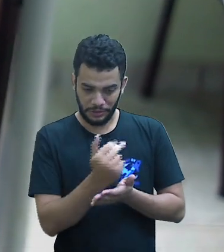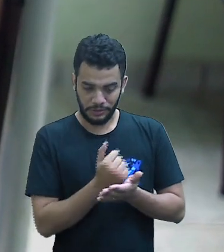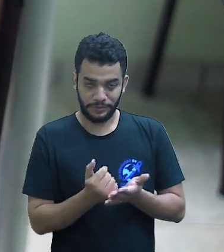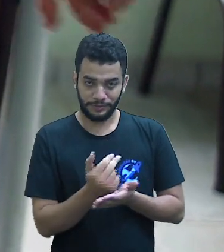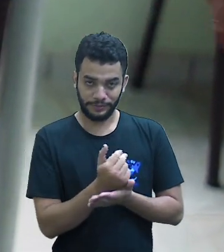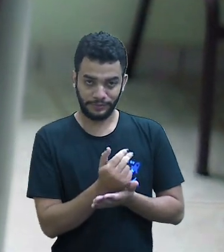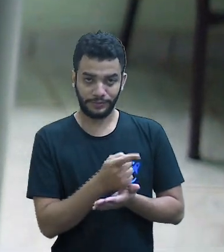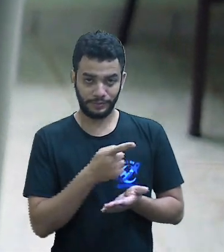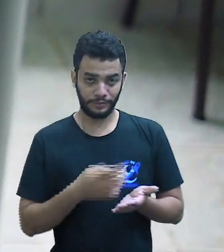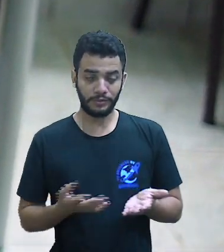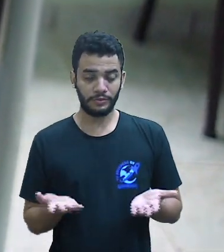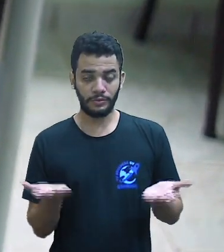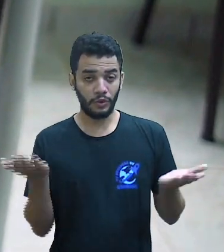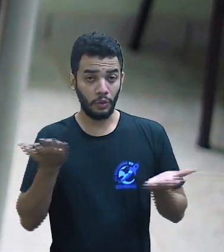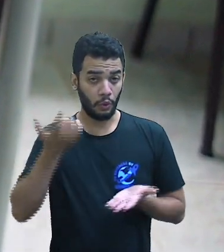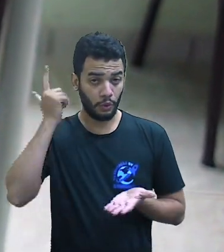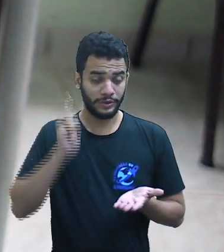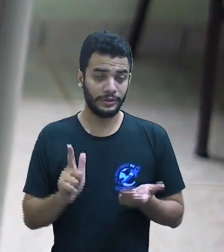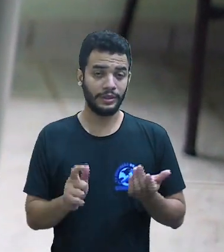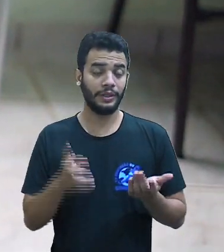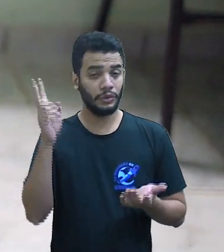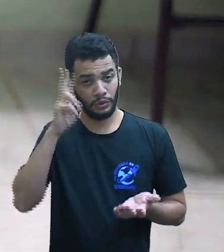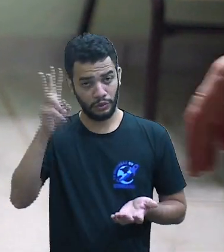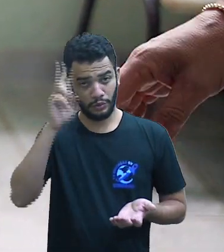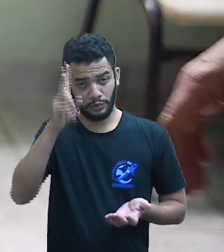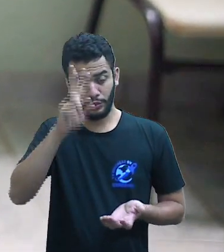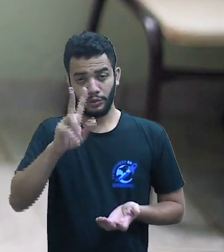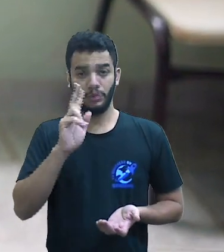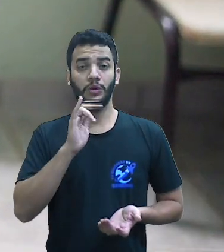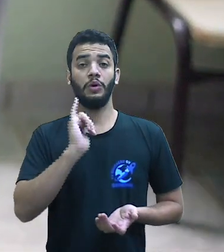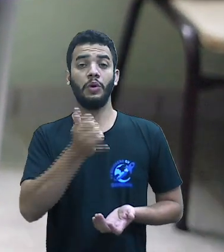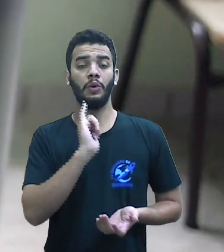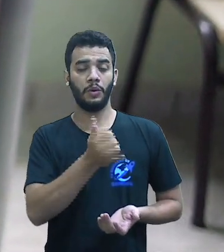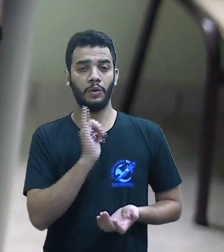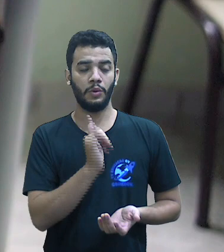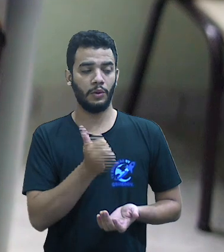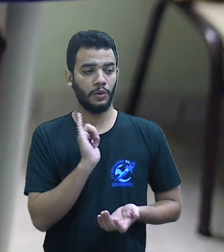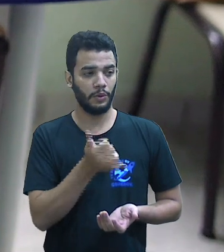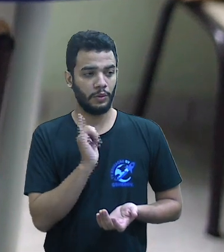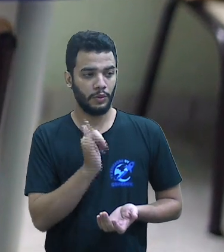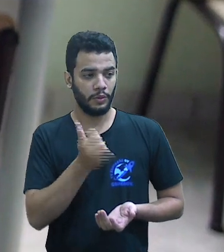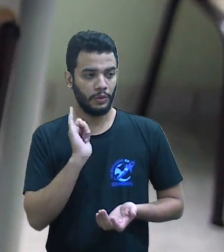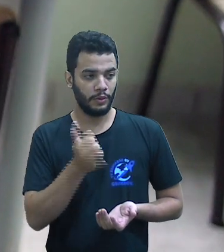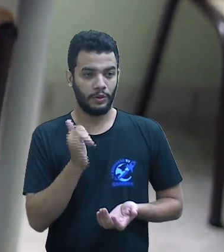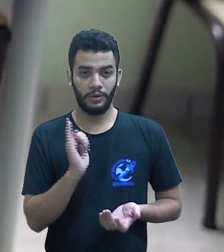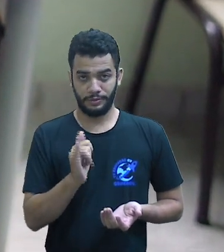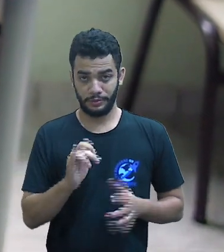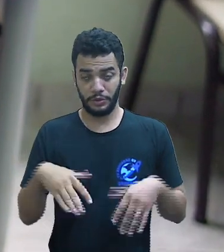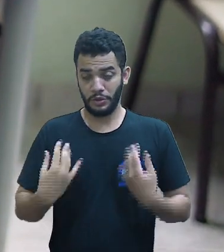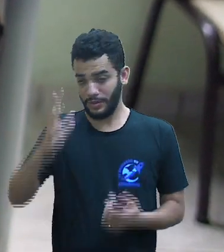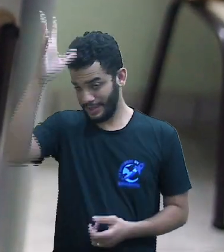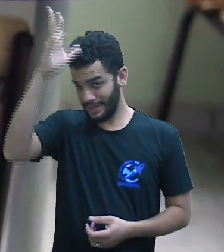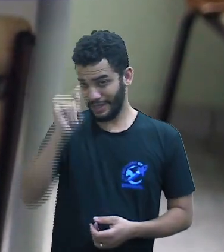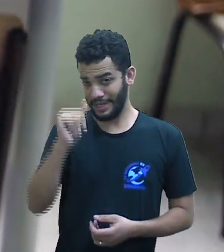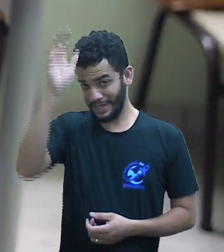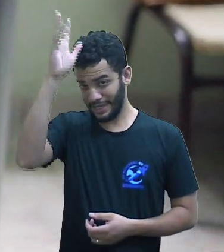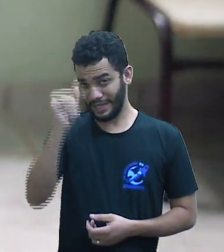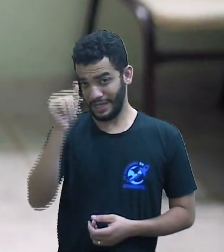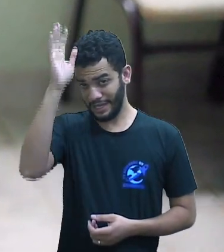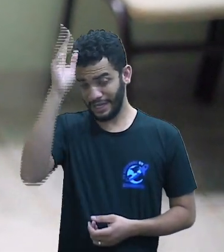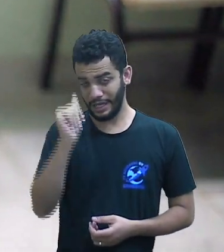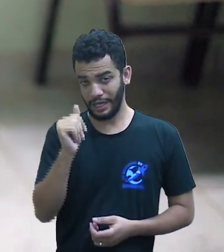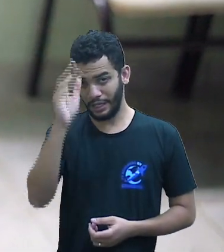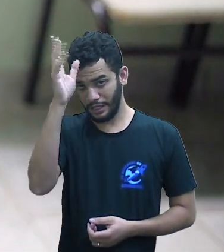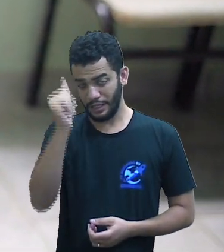Essa história pra gente? Que história que é essa? É a minha ruiva. Então conta pra gente essa história. Era